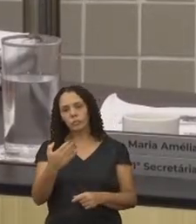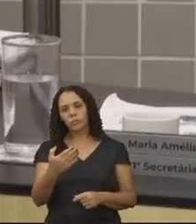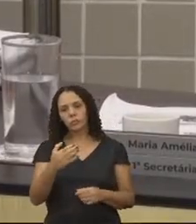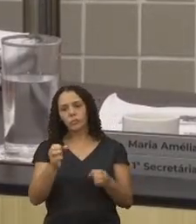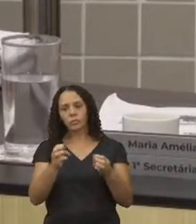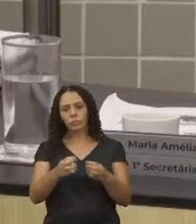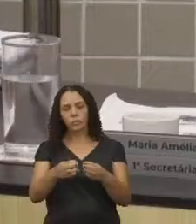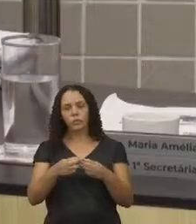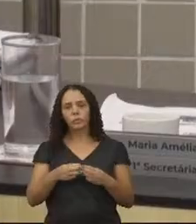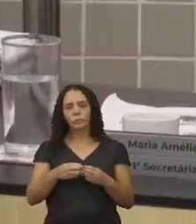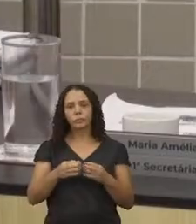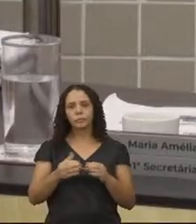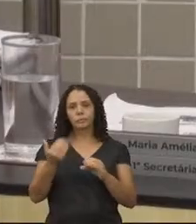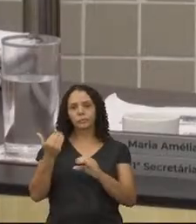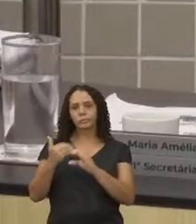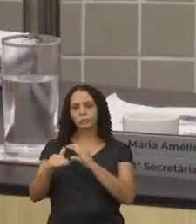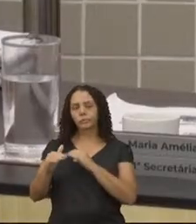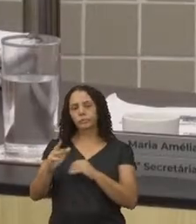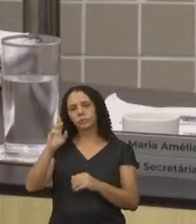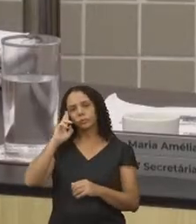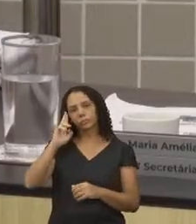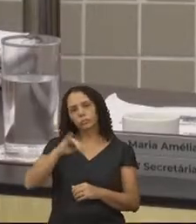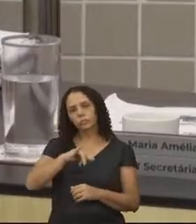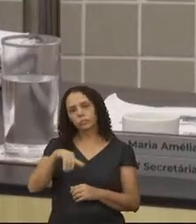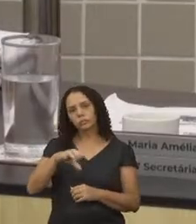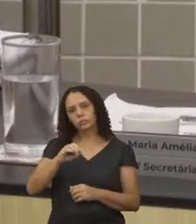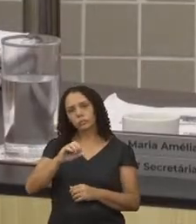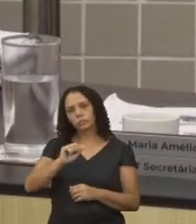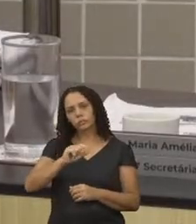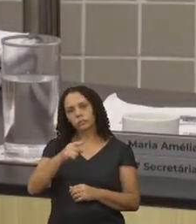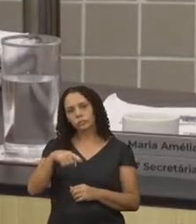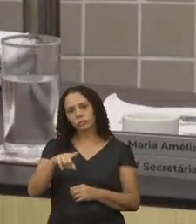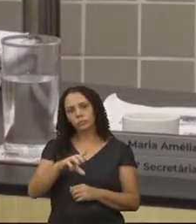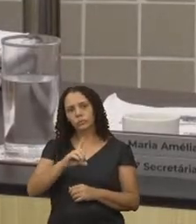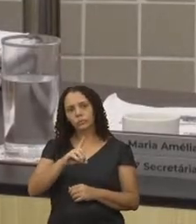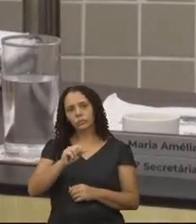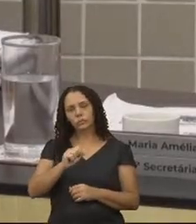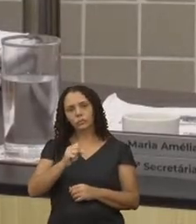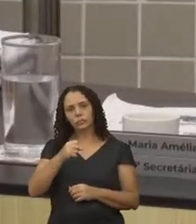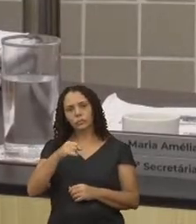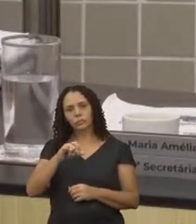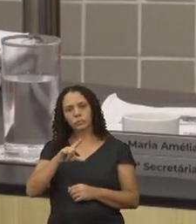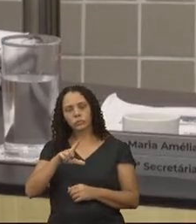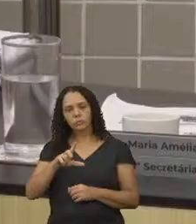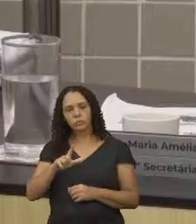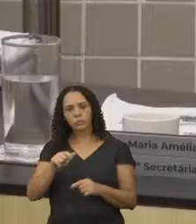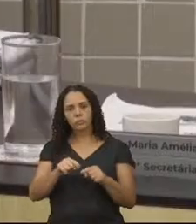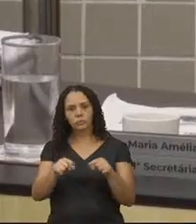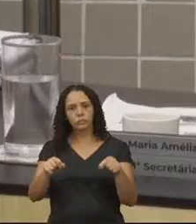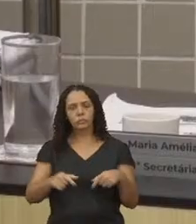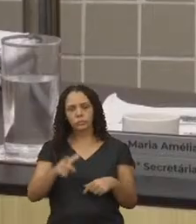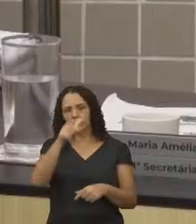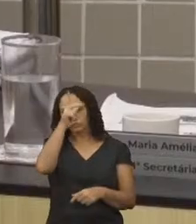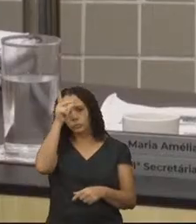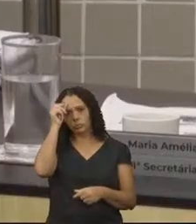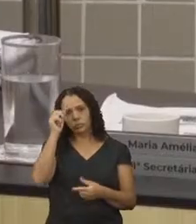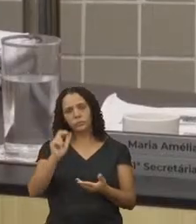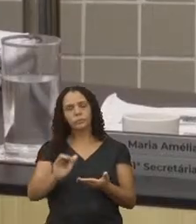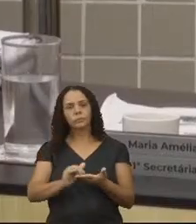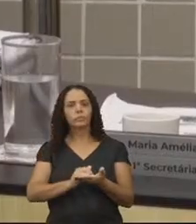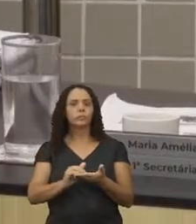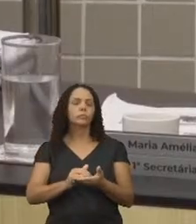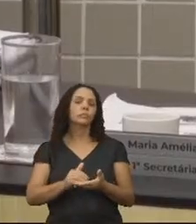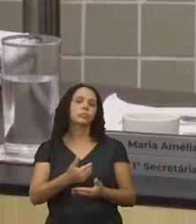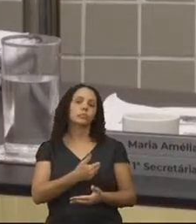moção seja encaminhada ao senhor João da Silva, ao gabinete do prefeito, à Secretaria de Governo e Planejamento, à Secretaria